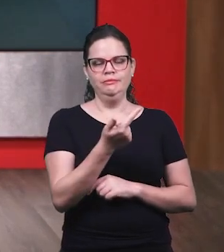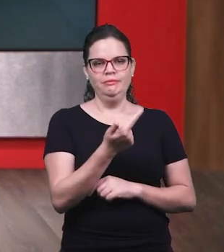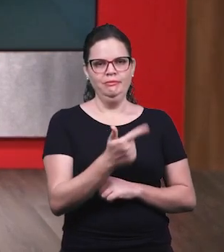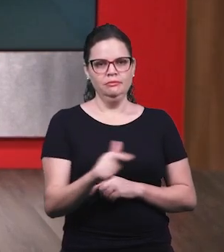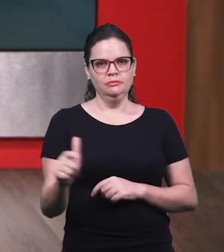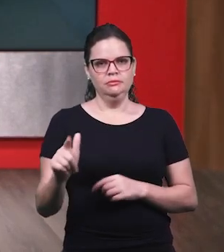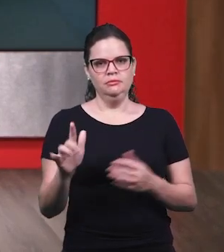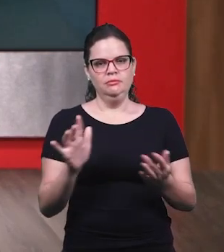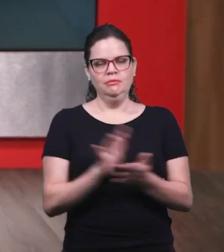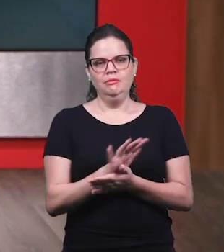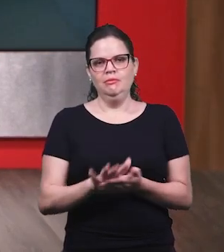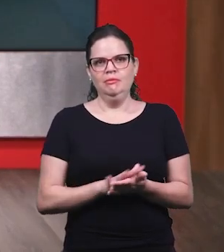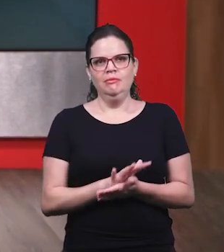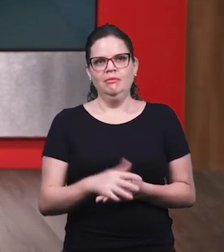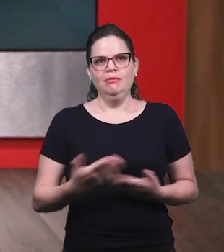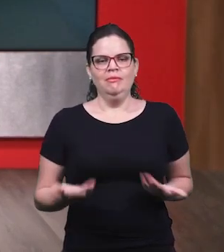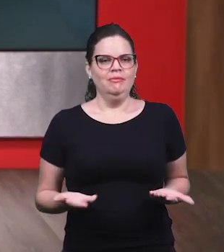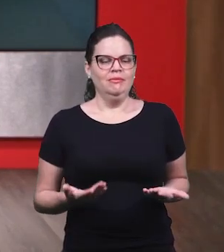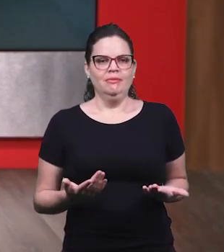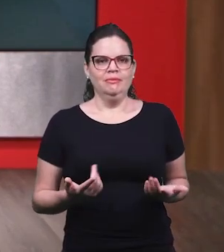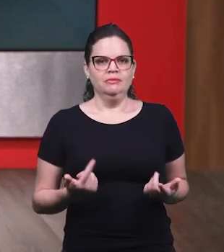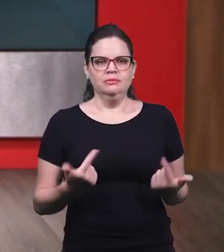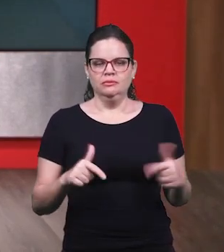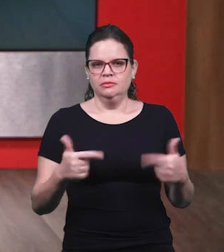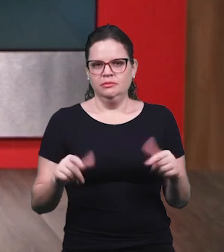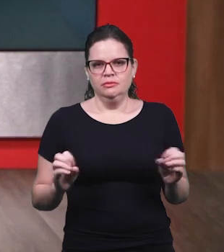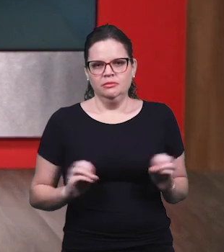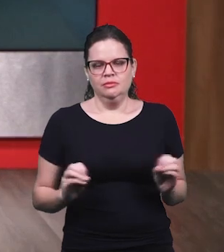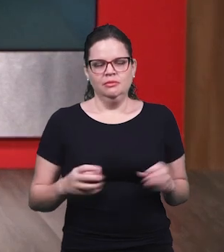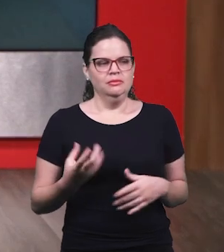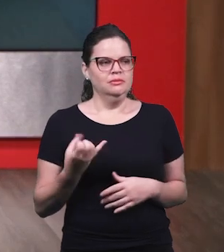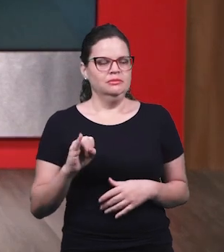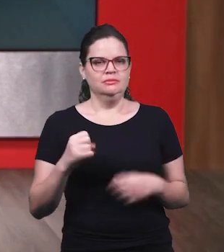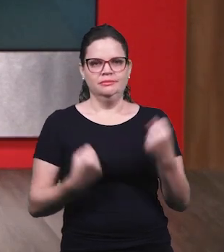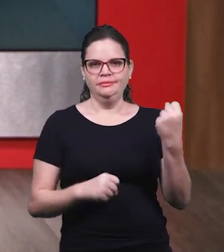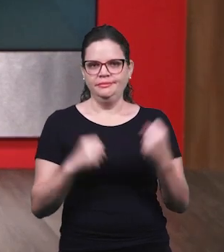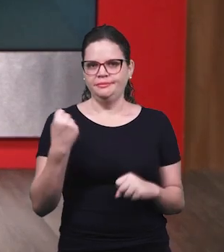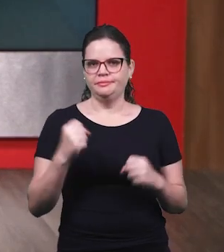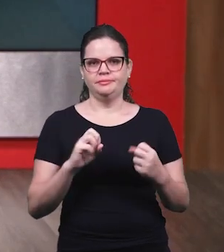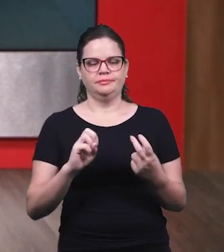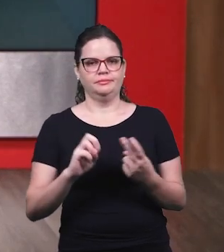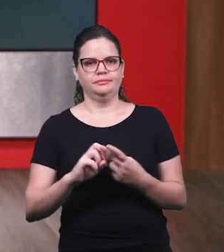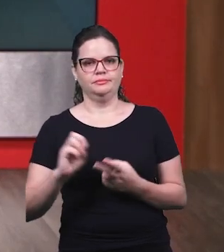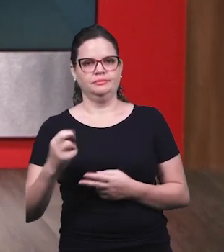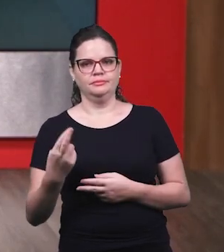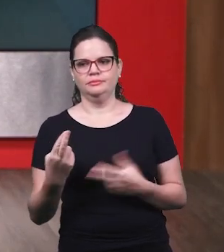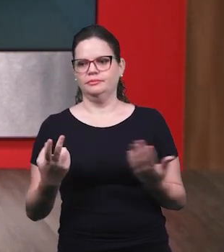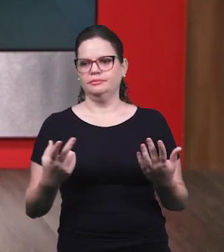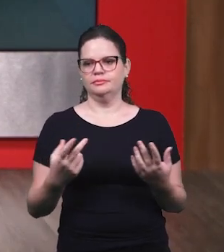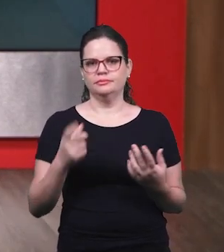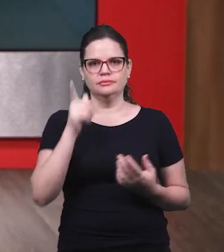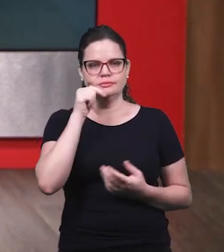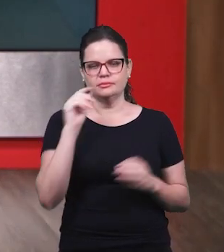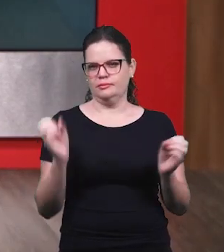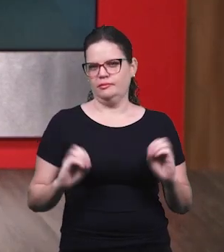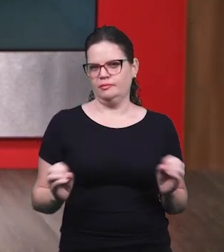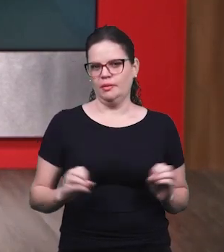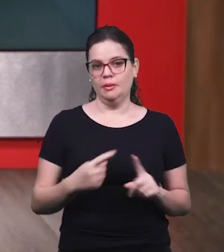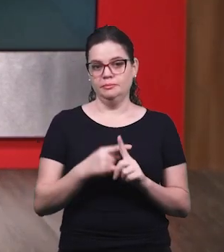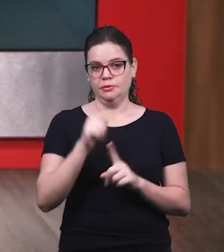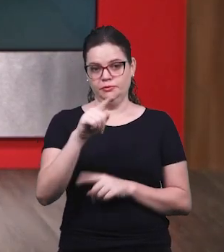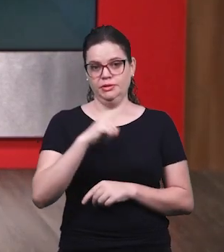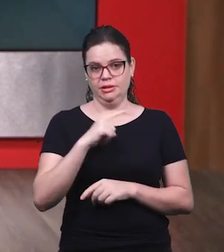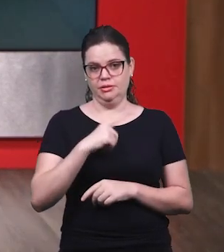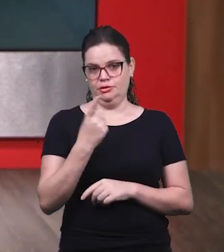produtiva, seja indústria, comércio, serviço, mas você tem dinheiro. Para esse dinheiro não